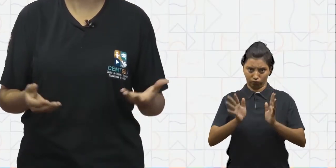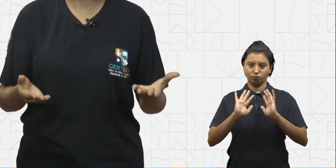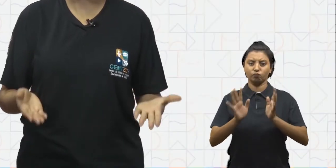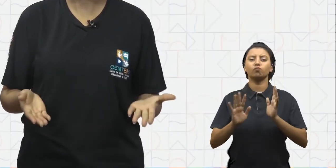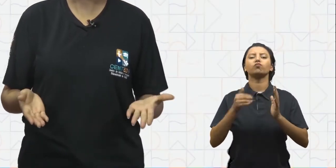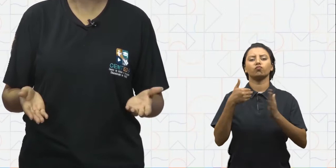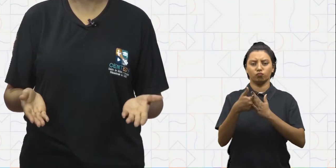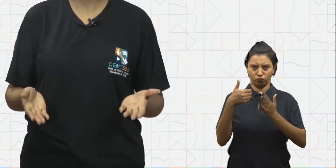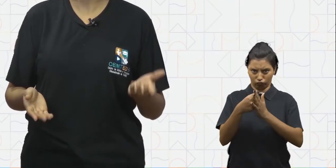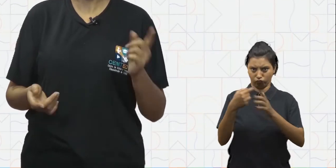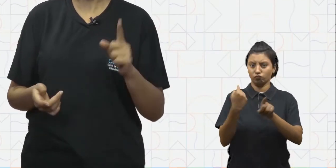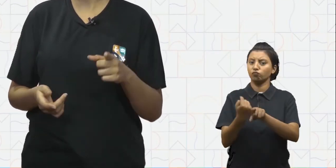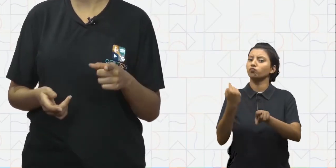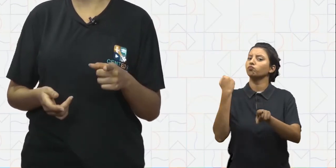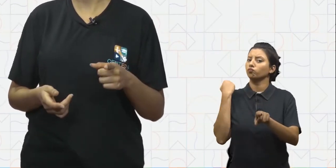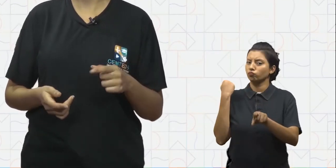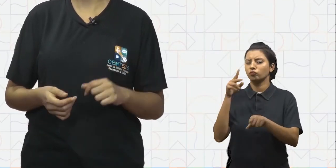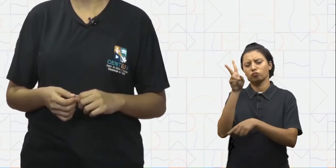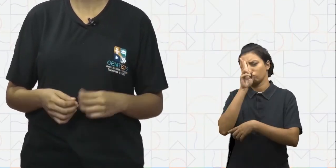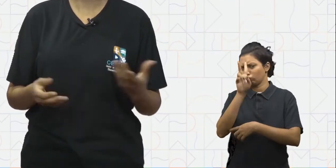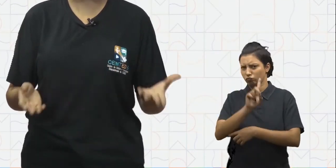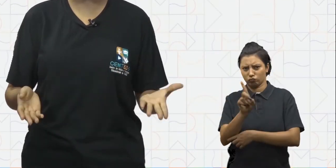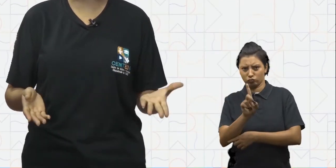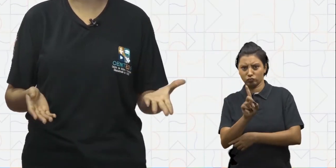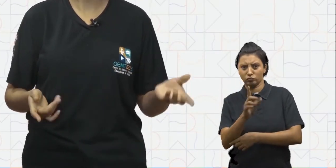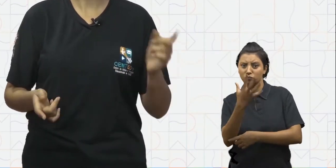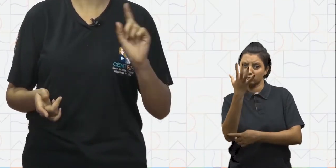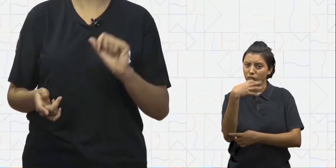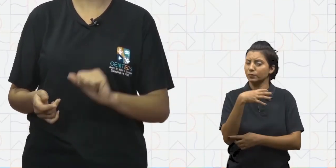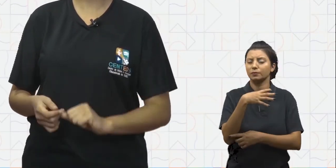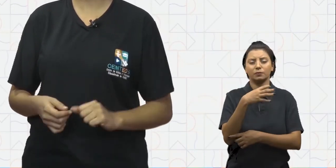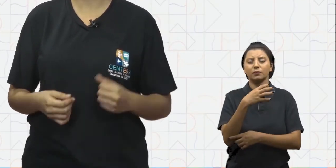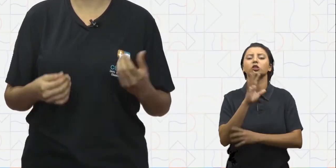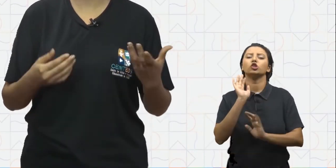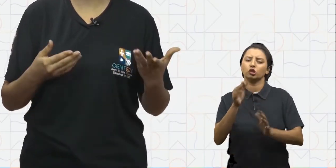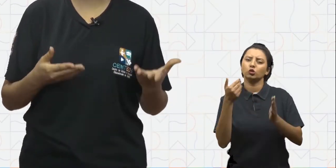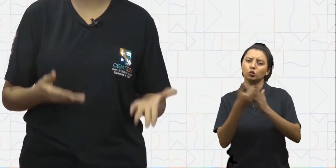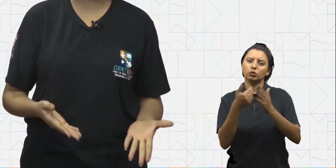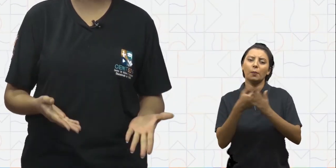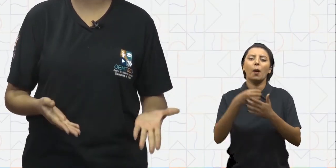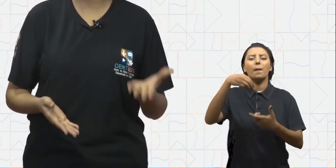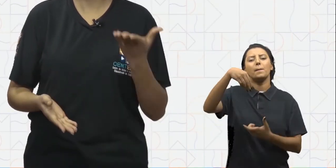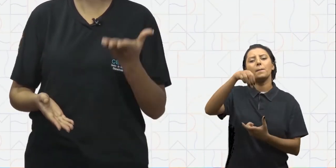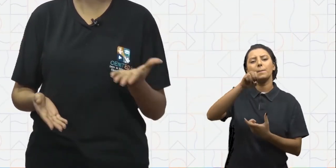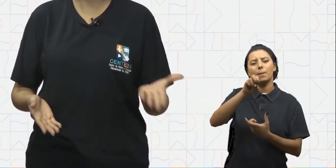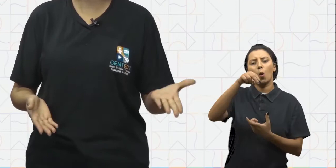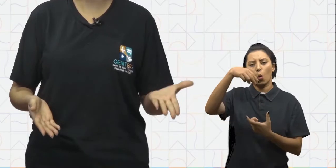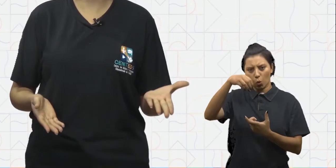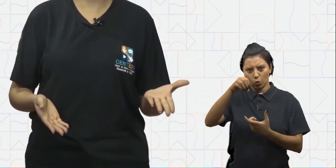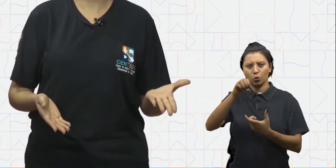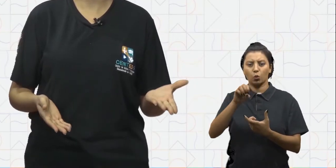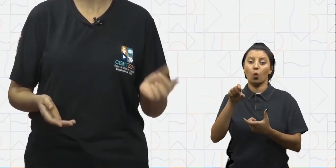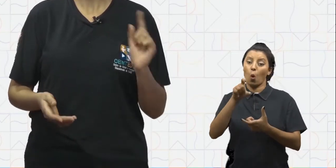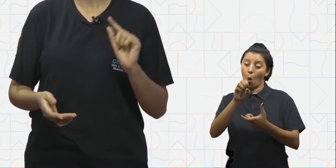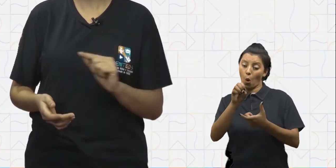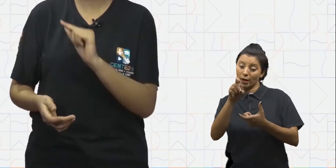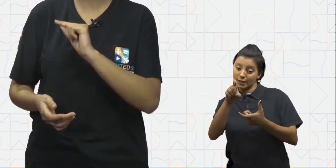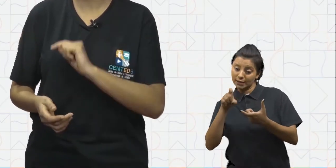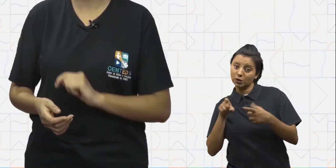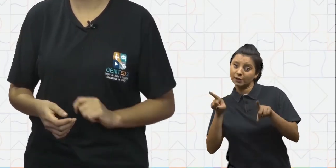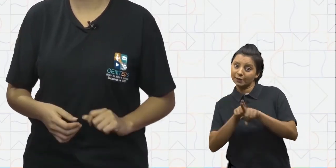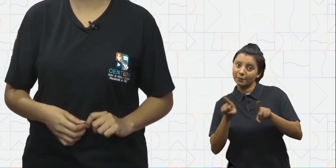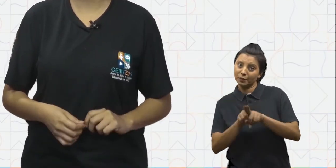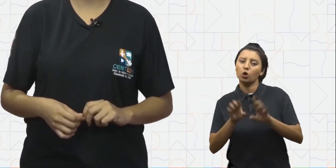falado sobre as sílabas tônicas. Você não lembra? Sério? Nós falamos sobre os monossílabos e as oxítonas.